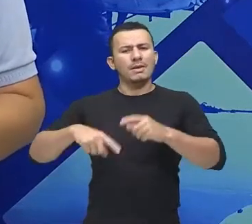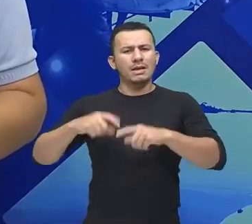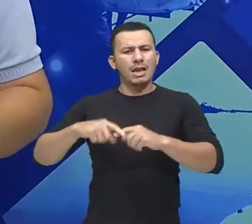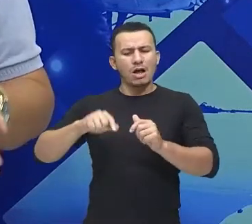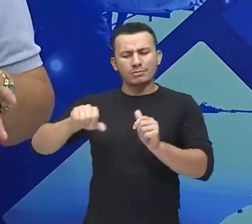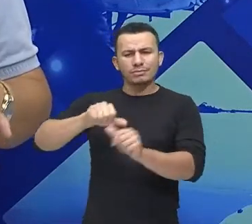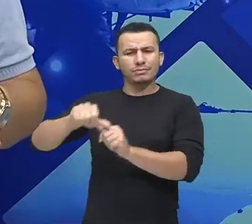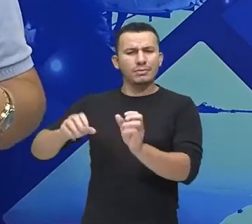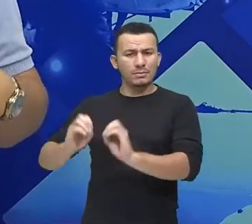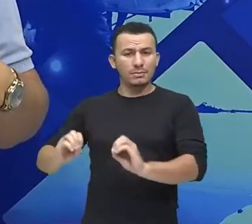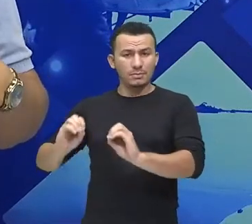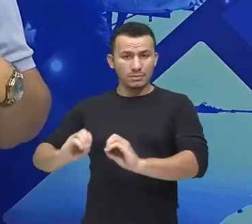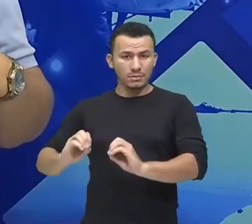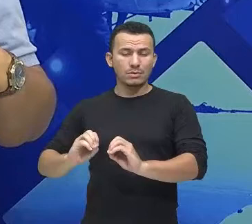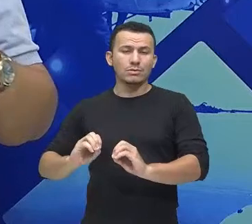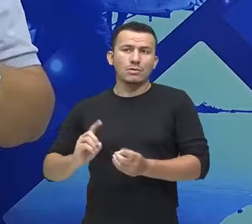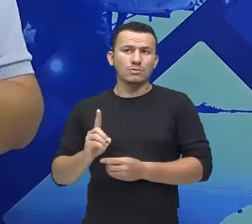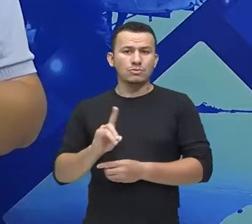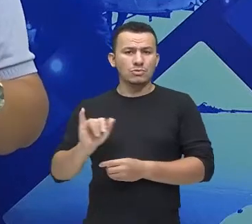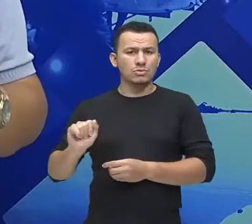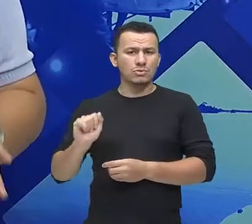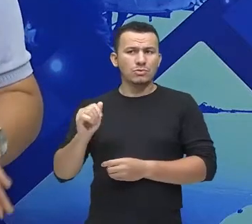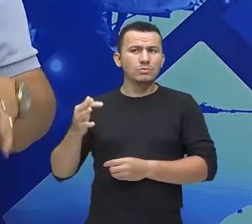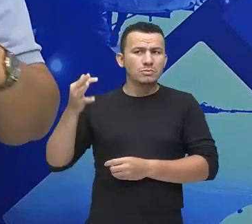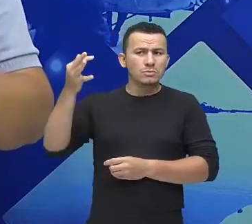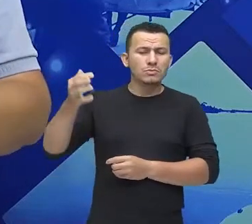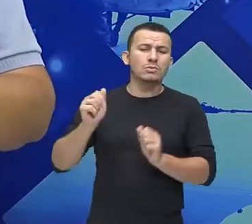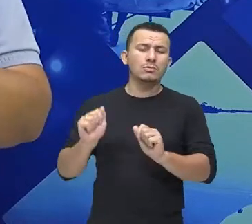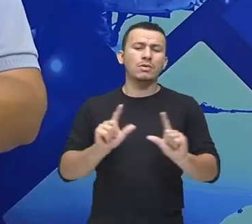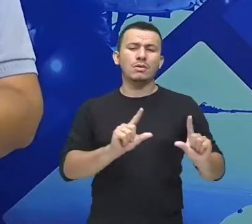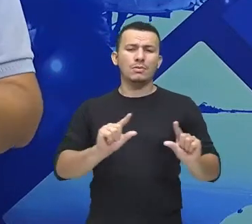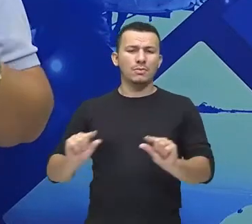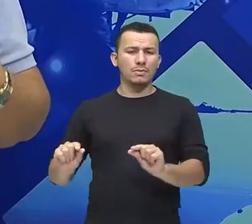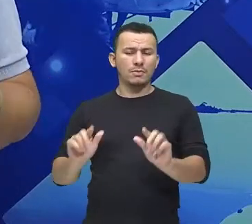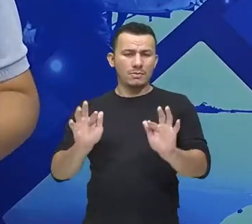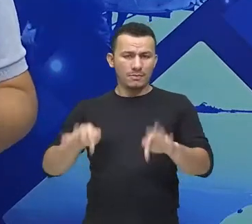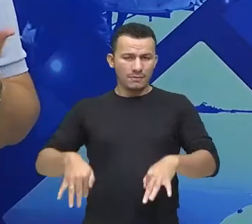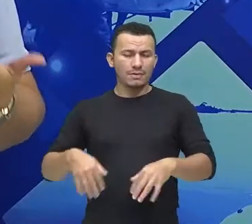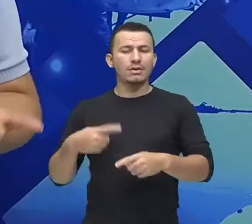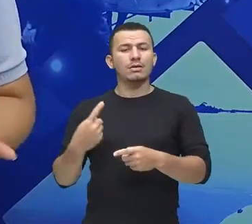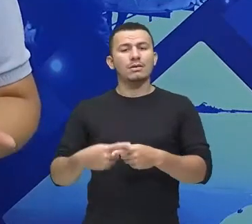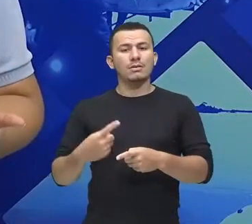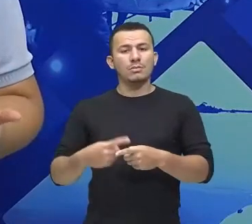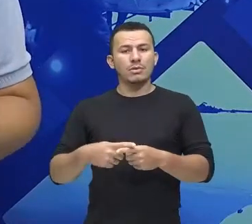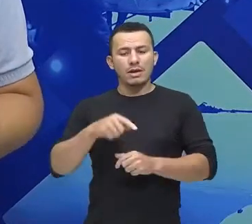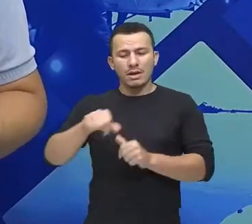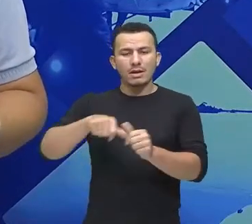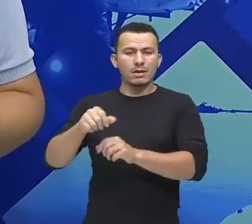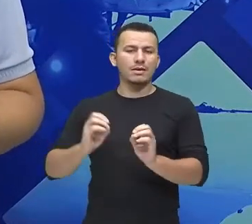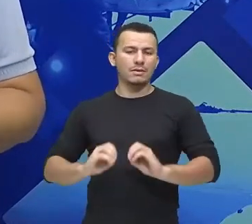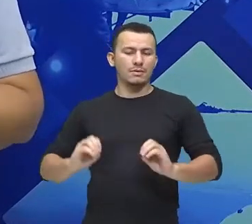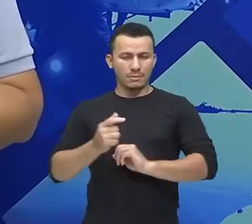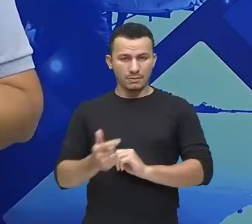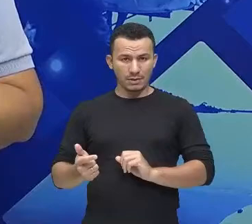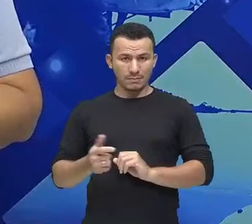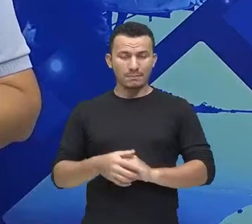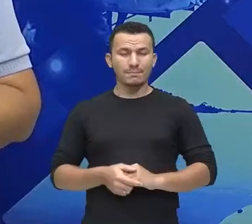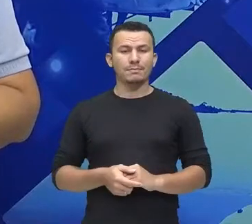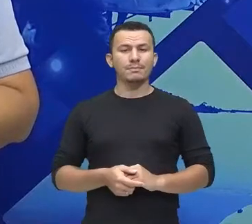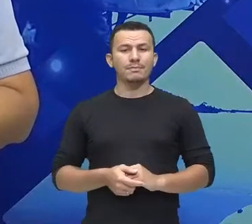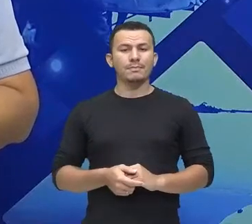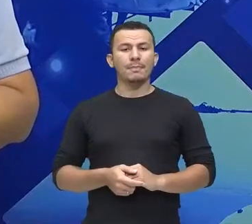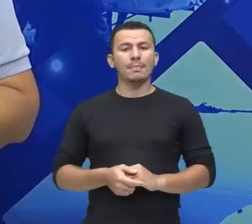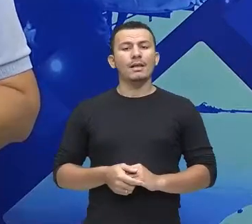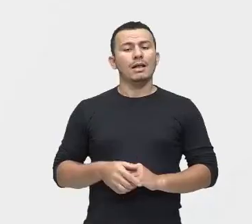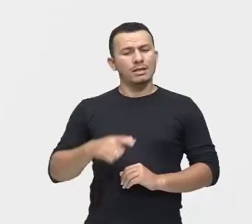significa o quê? Que ele um dia vai ter fim, que ele vai acabar porque ele não se renova. E aí a gente trouxe os